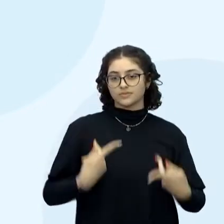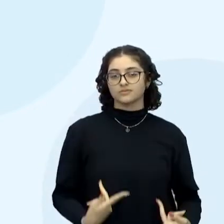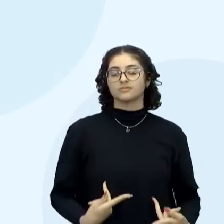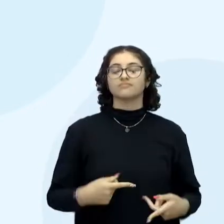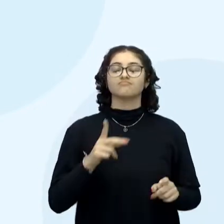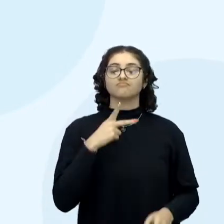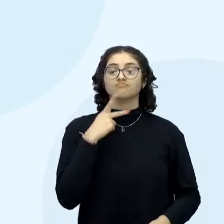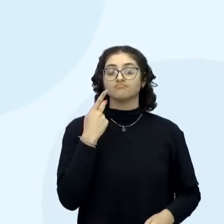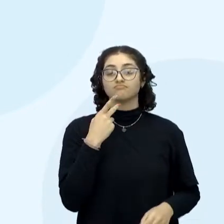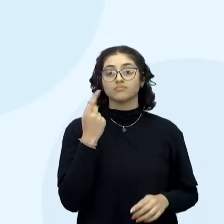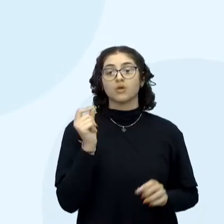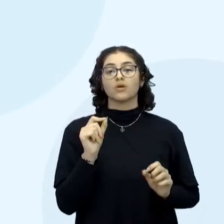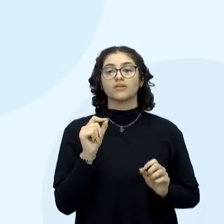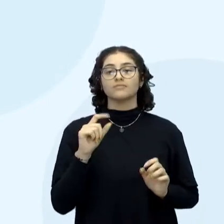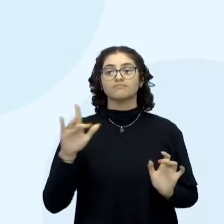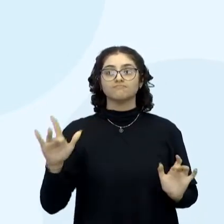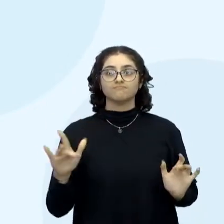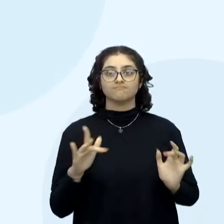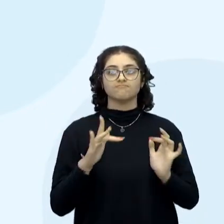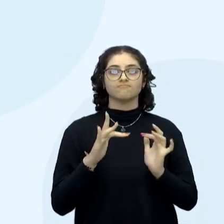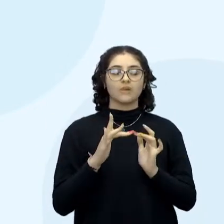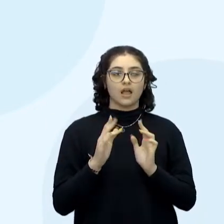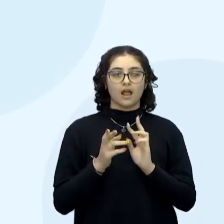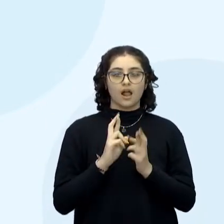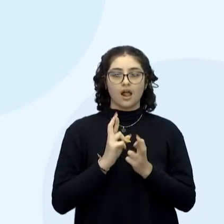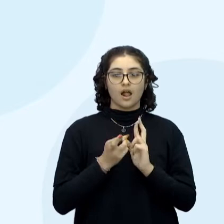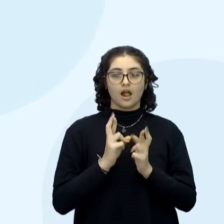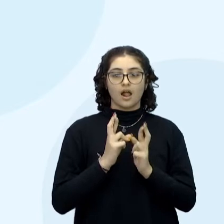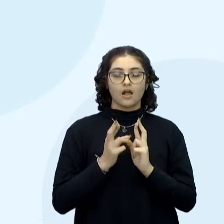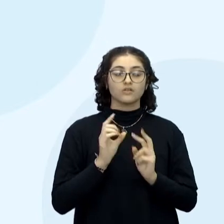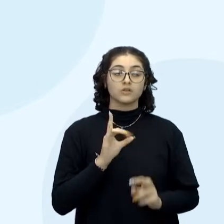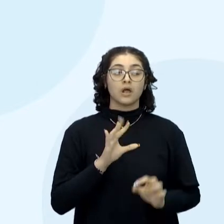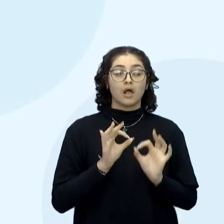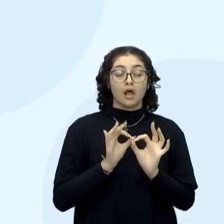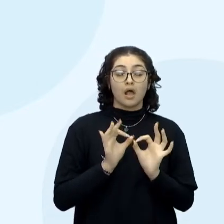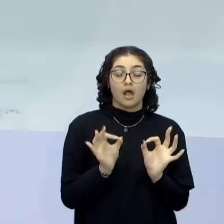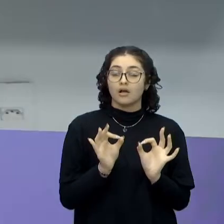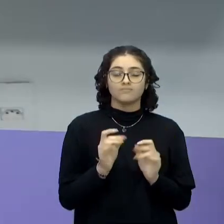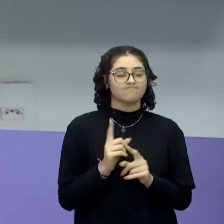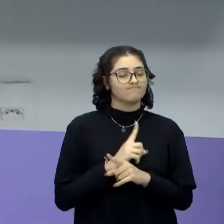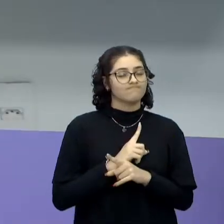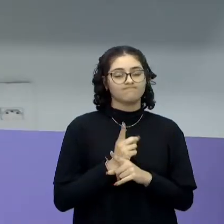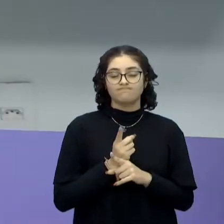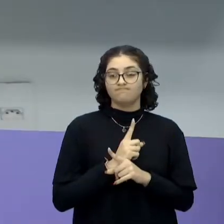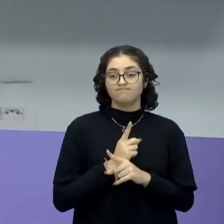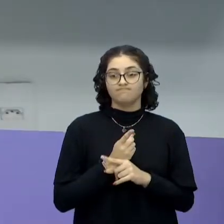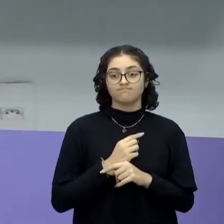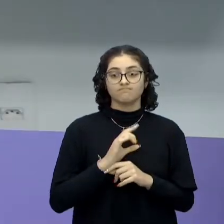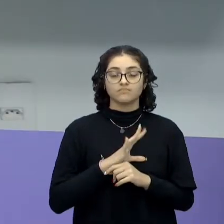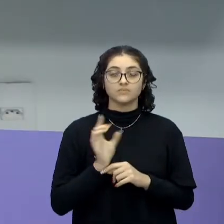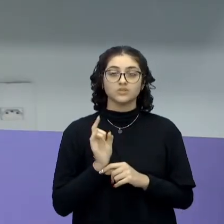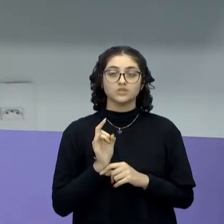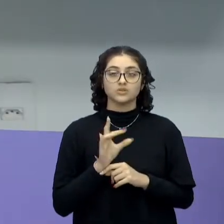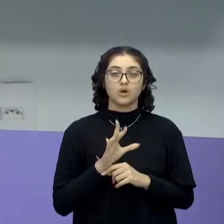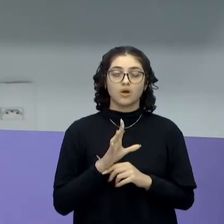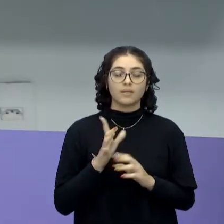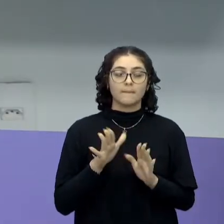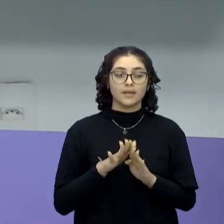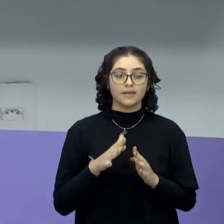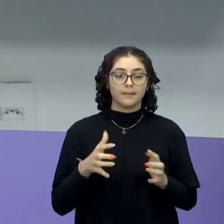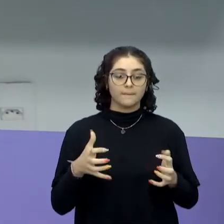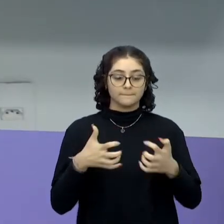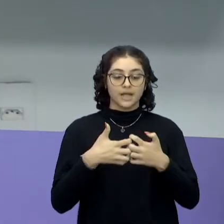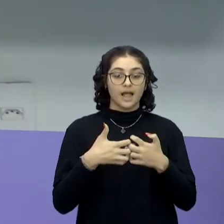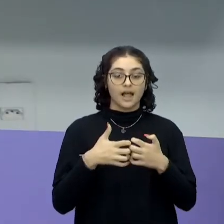falando de uma relação que não é tão simples, né? E nem sempre tão